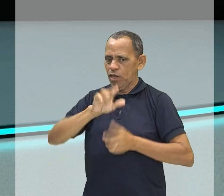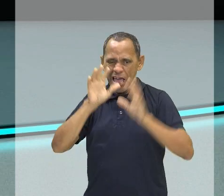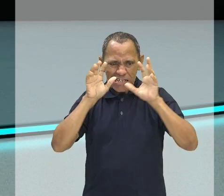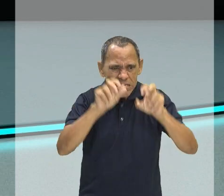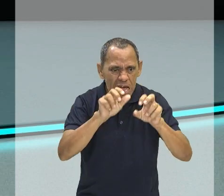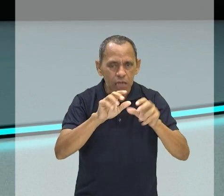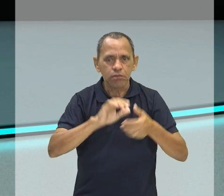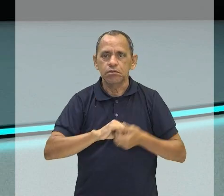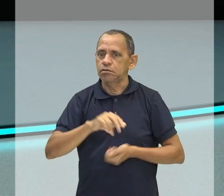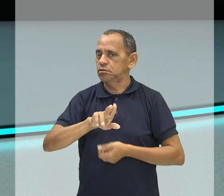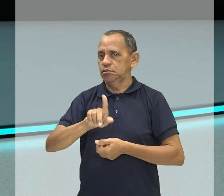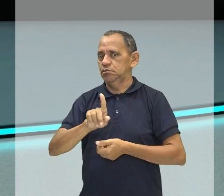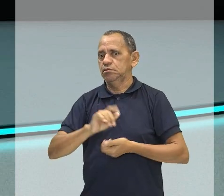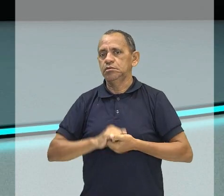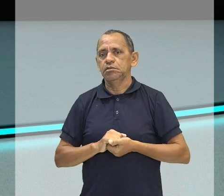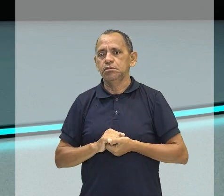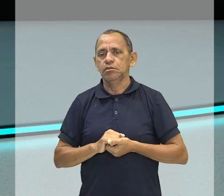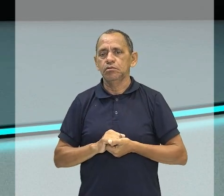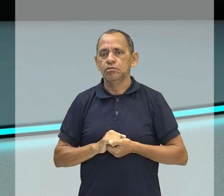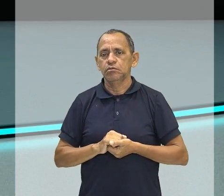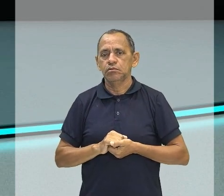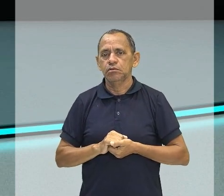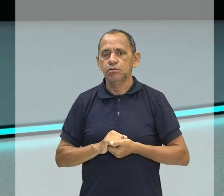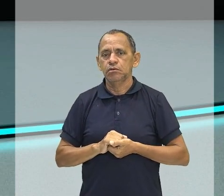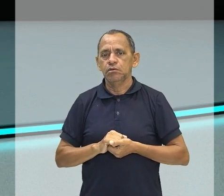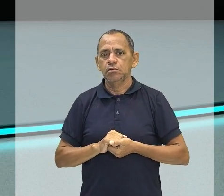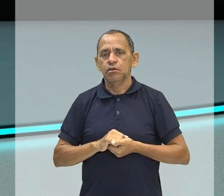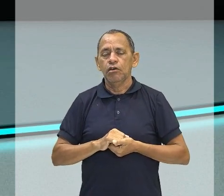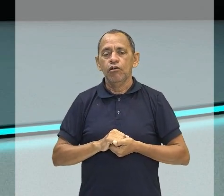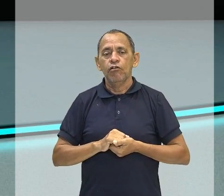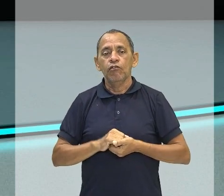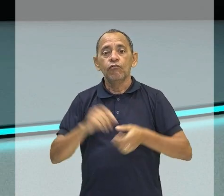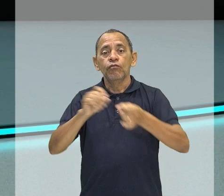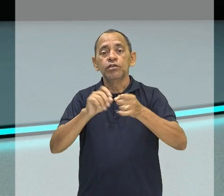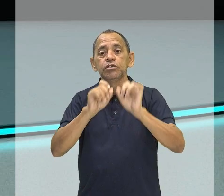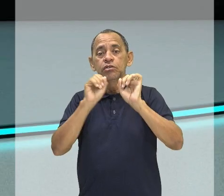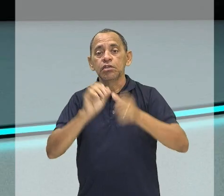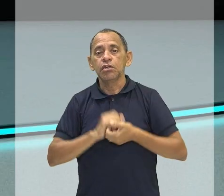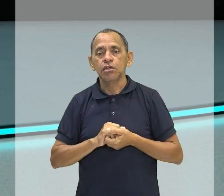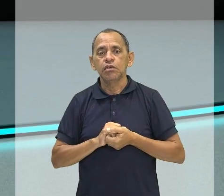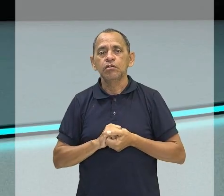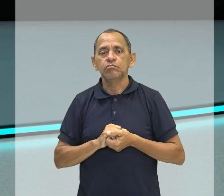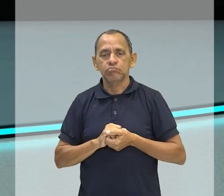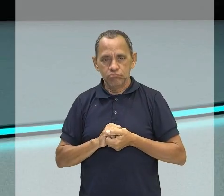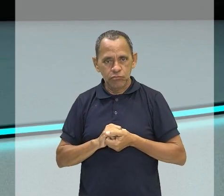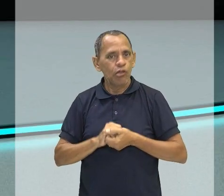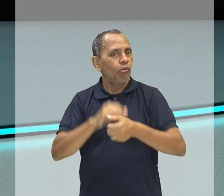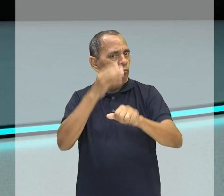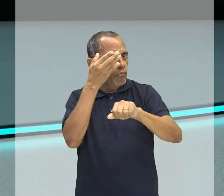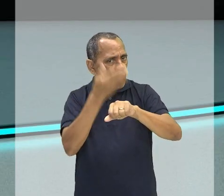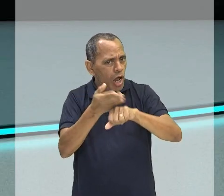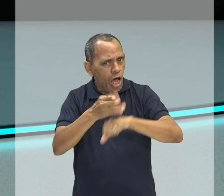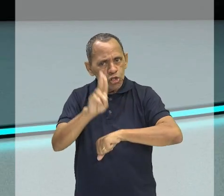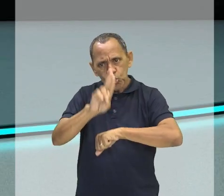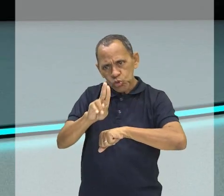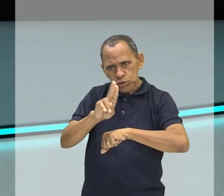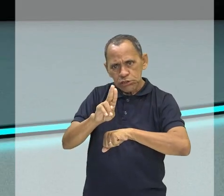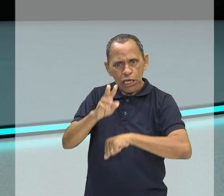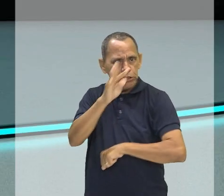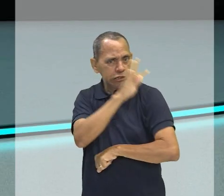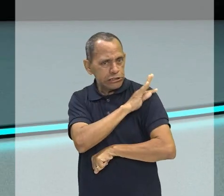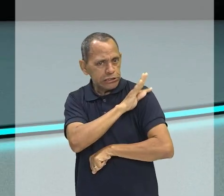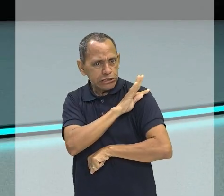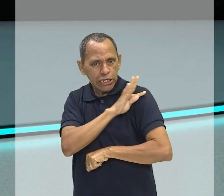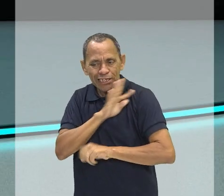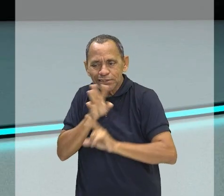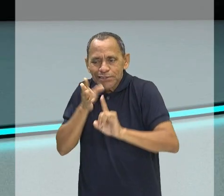agredir o seu oponente, e sim fazer o quê? Efetuar, apresentar todas as suas